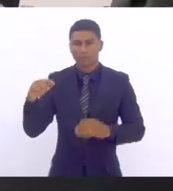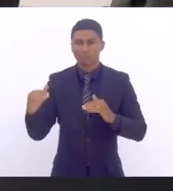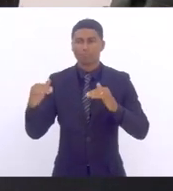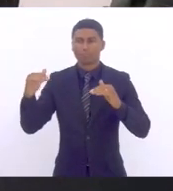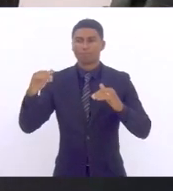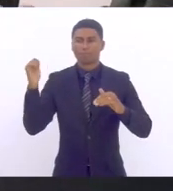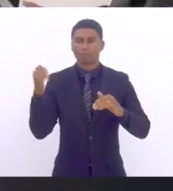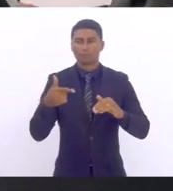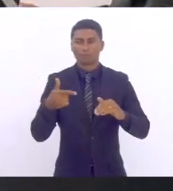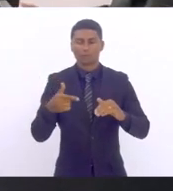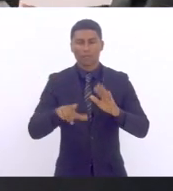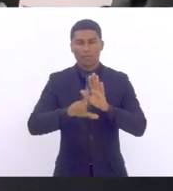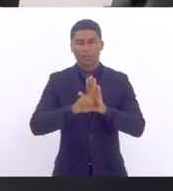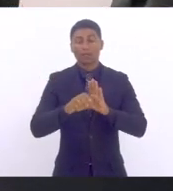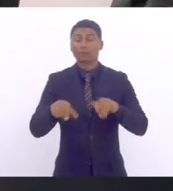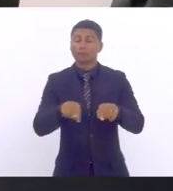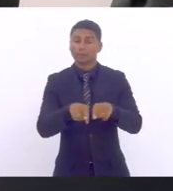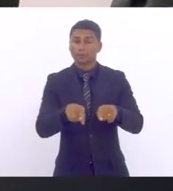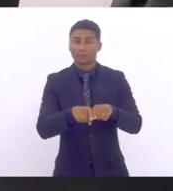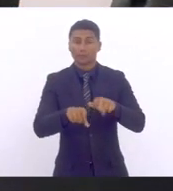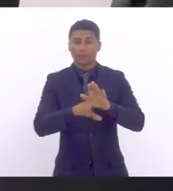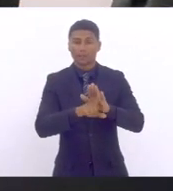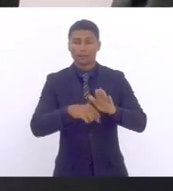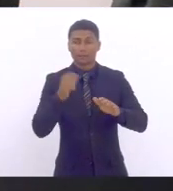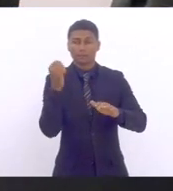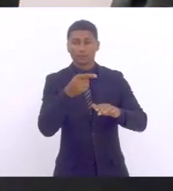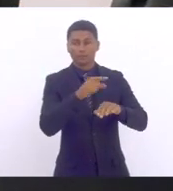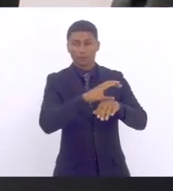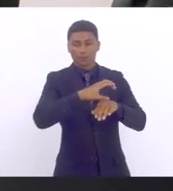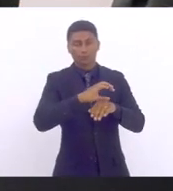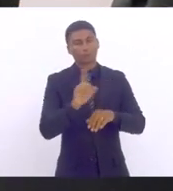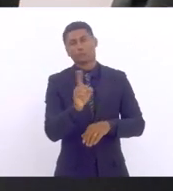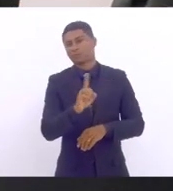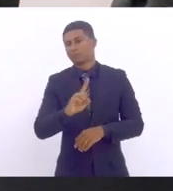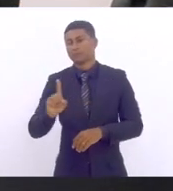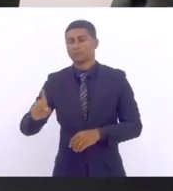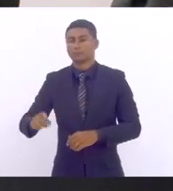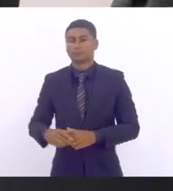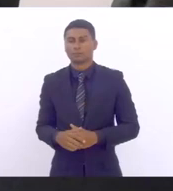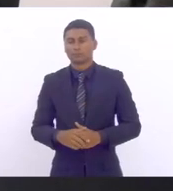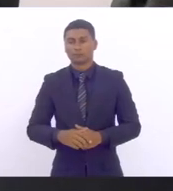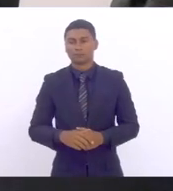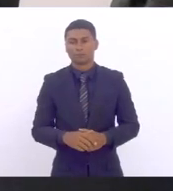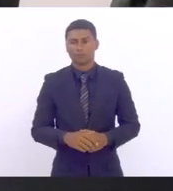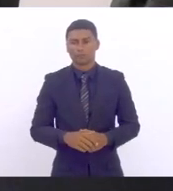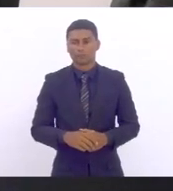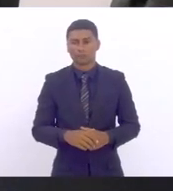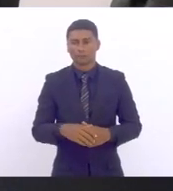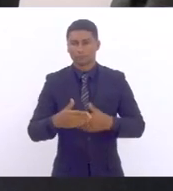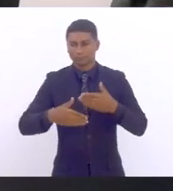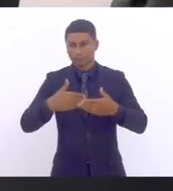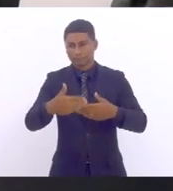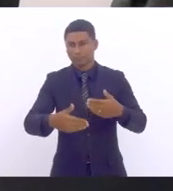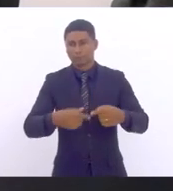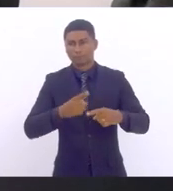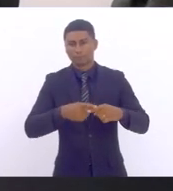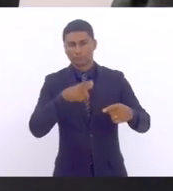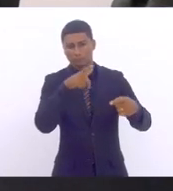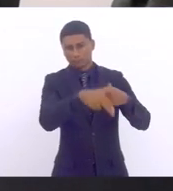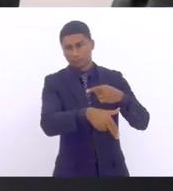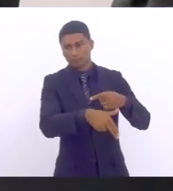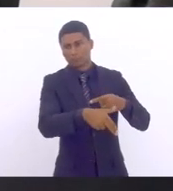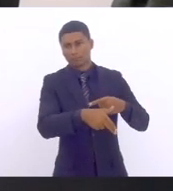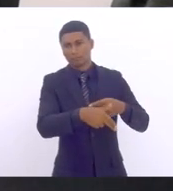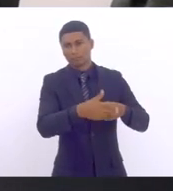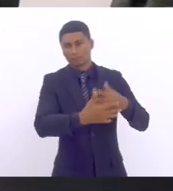nem que uma lei é superior à Constituição. Eu já vou lhe dar a palavra mais adiante, porque eu já estou interrompendo